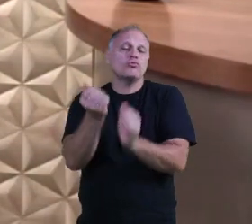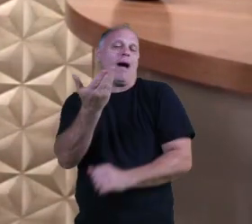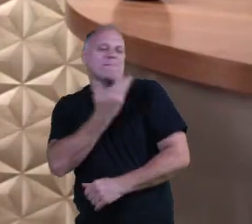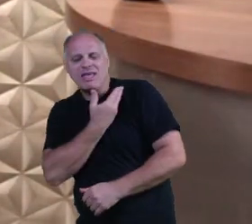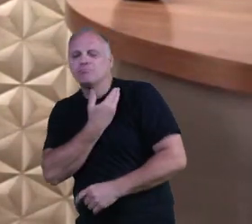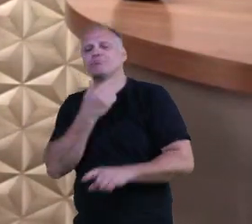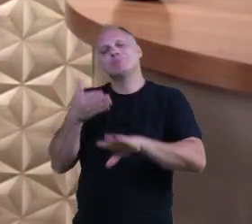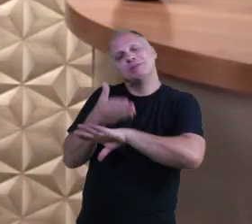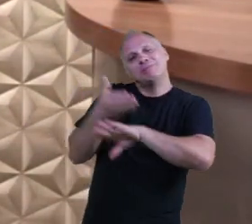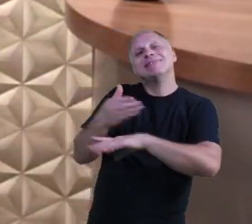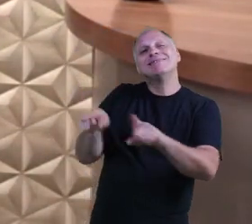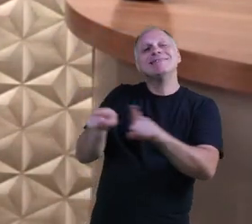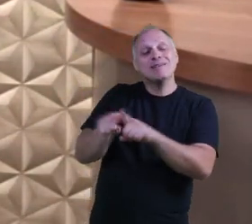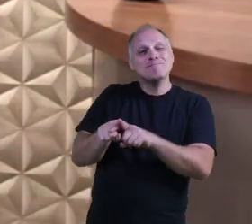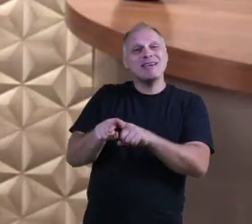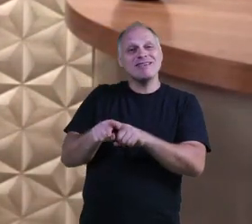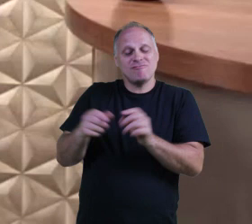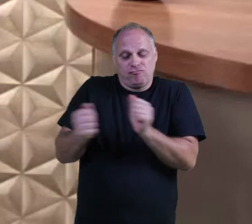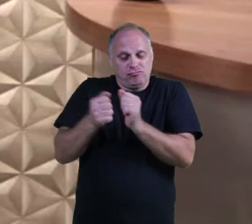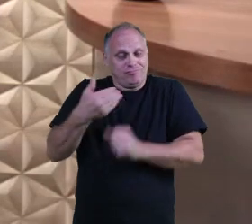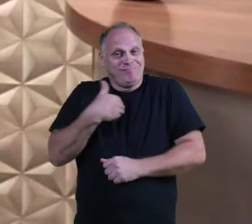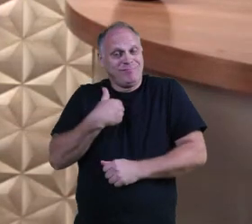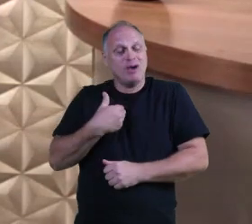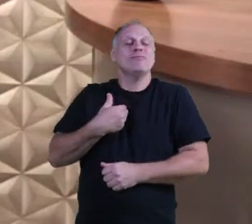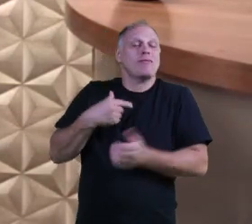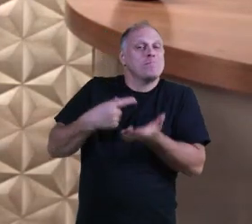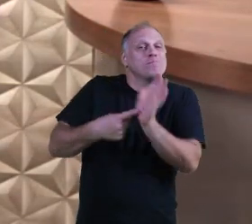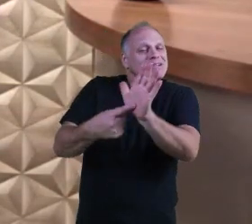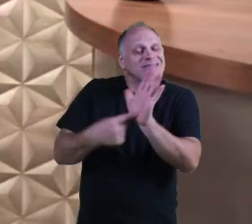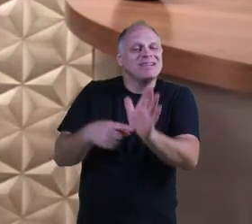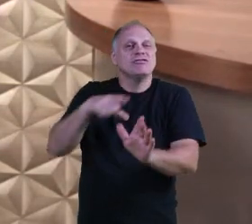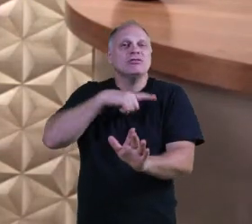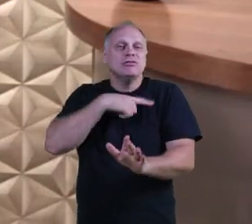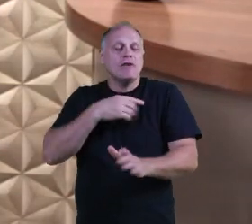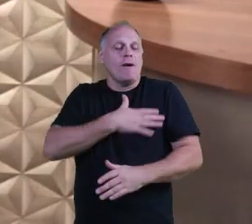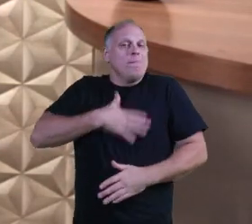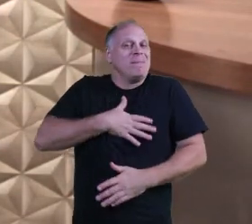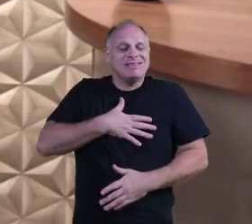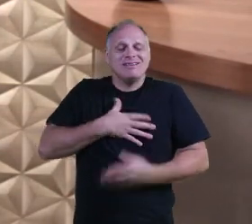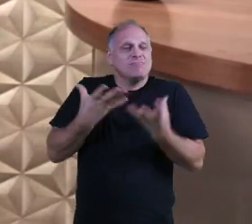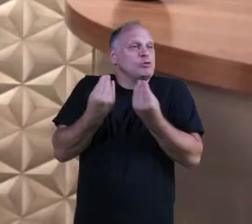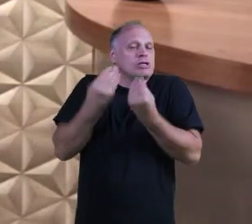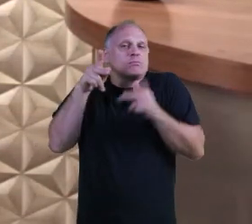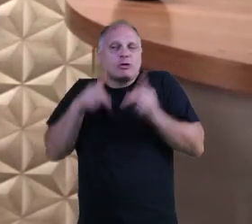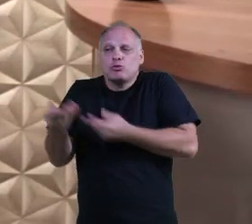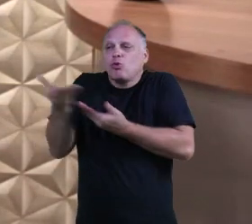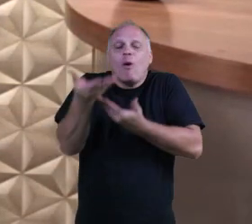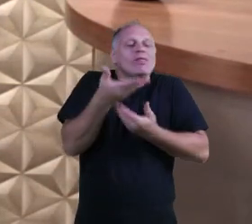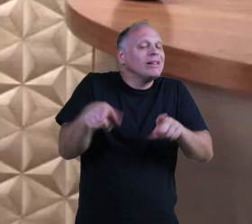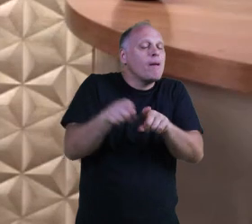E graças a Deus, foi um sucesso. Eu tive o bar por 9 anos, quase